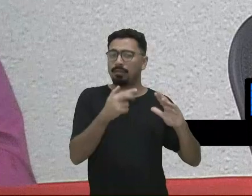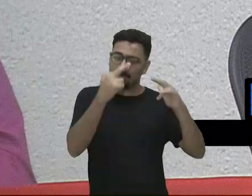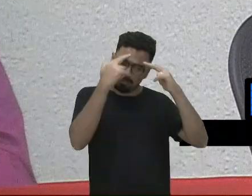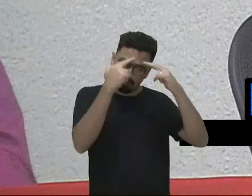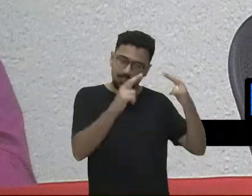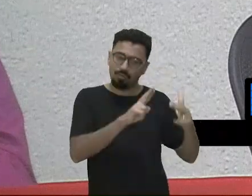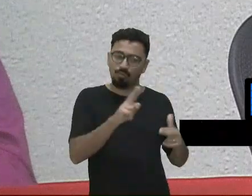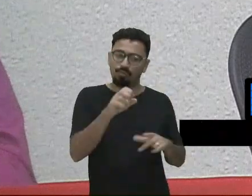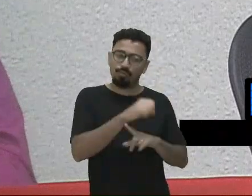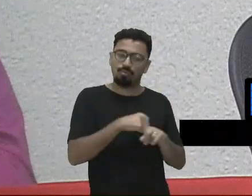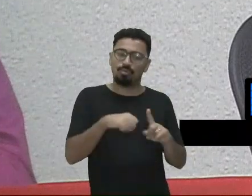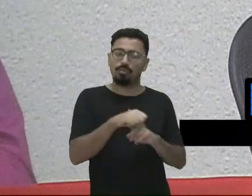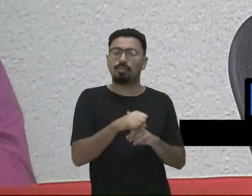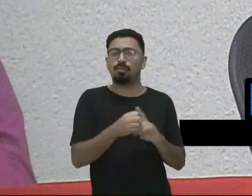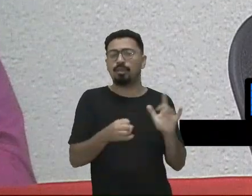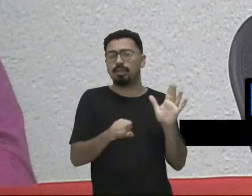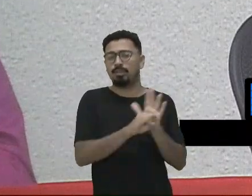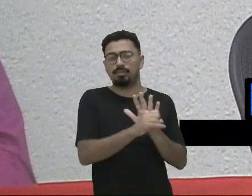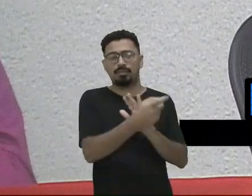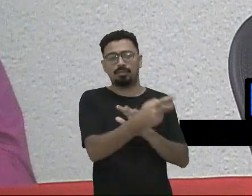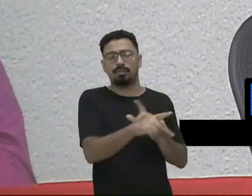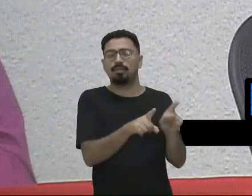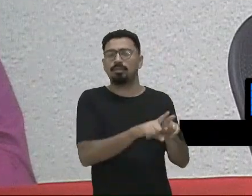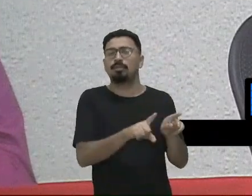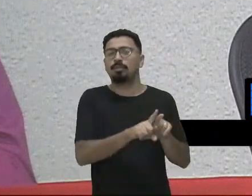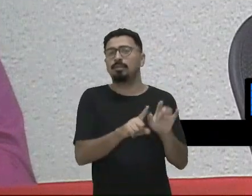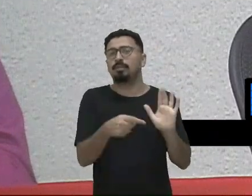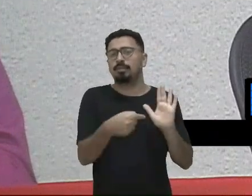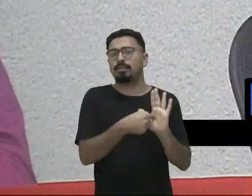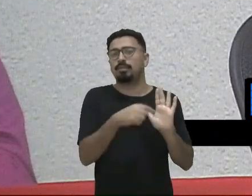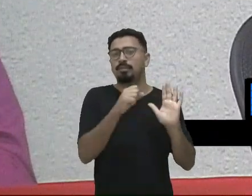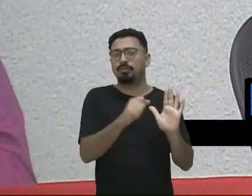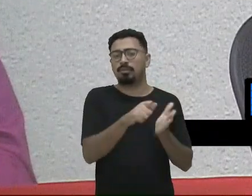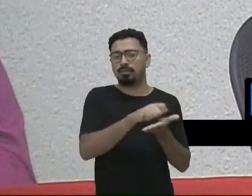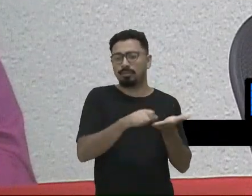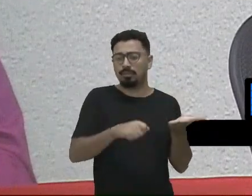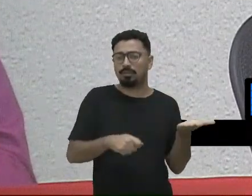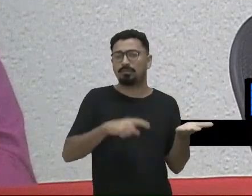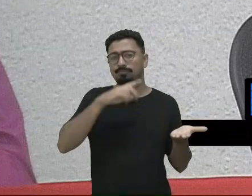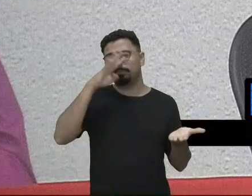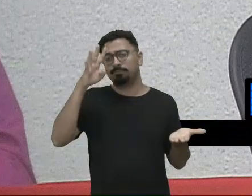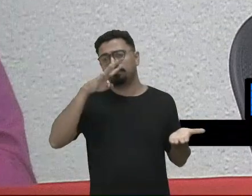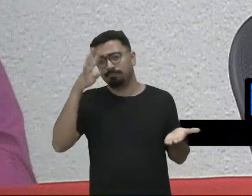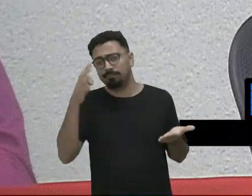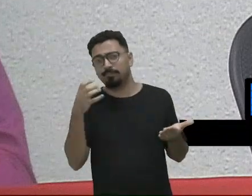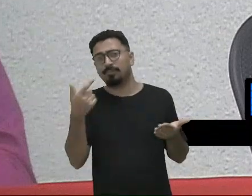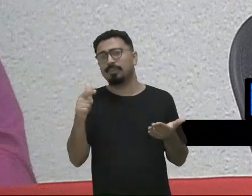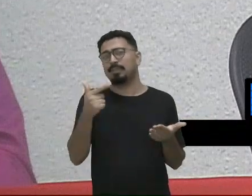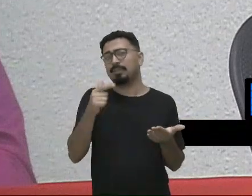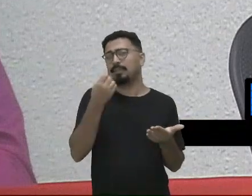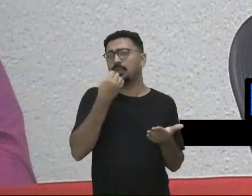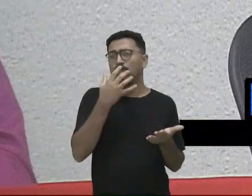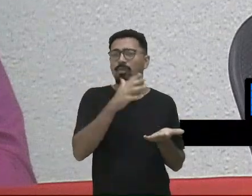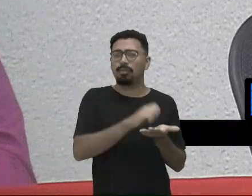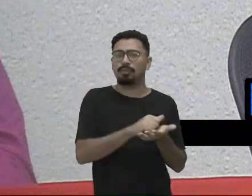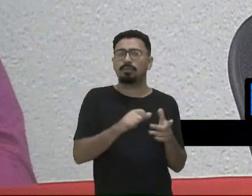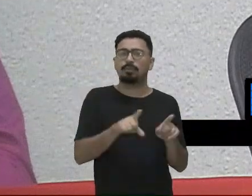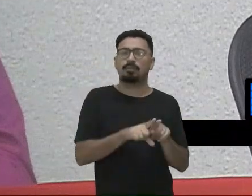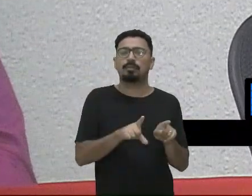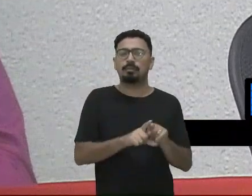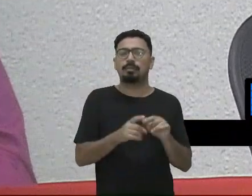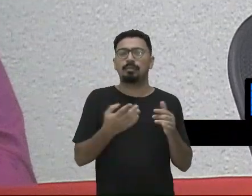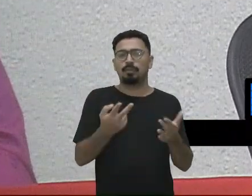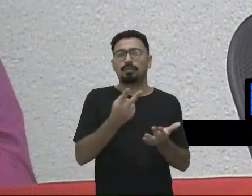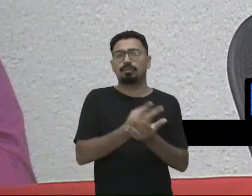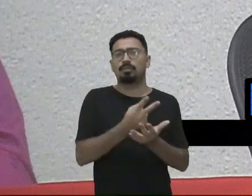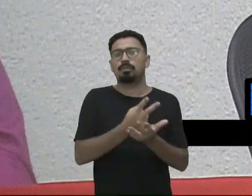identidade. Ou aquela denúncia, ela pode ser mal escrita, ela pode não ser bem feita. E mesmo